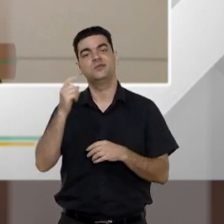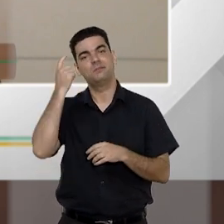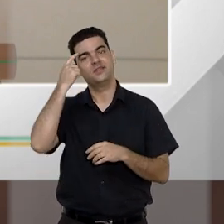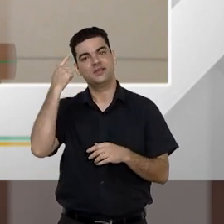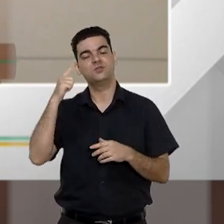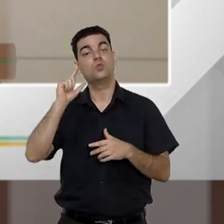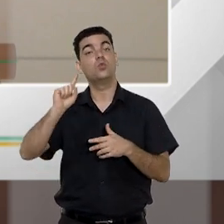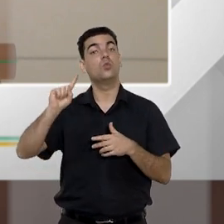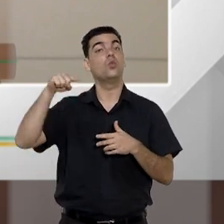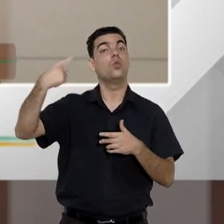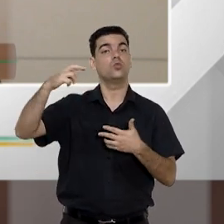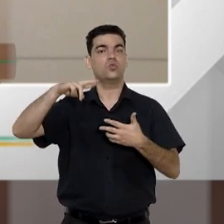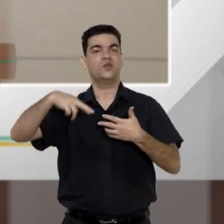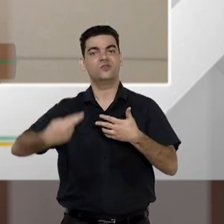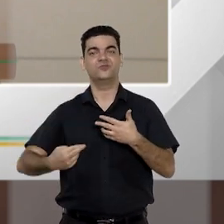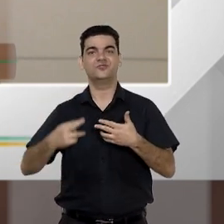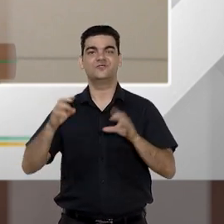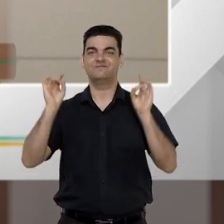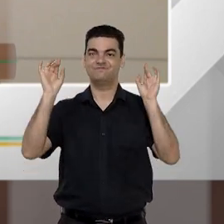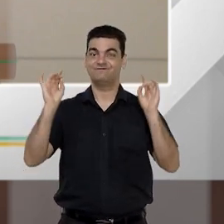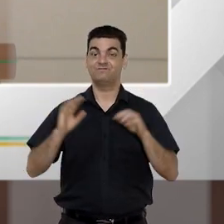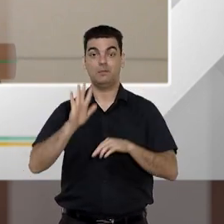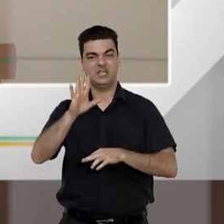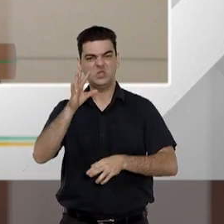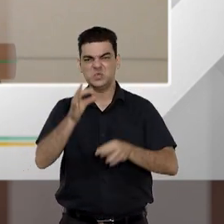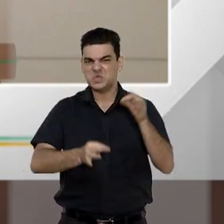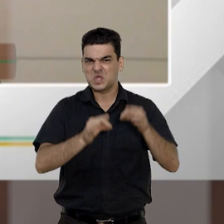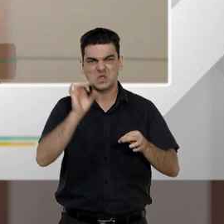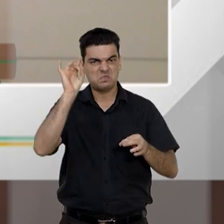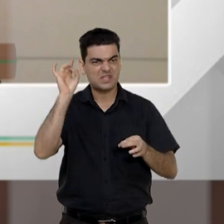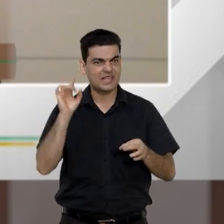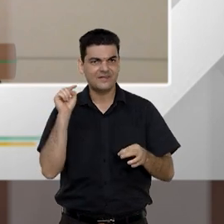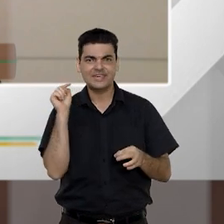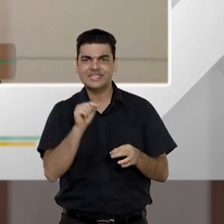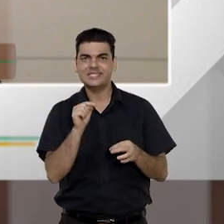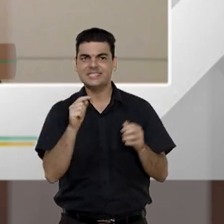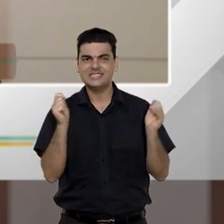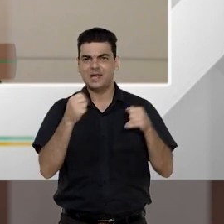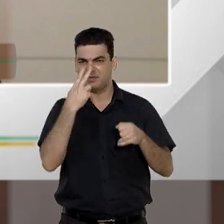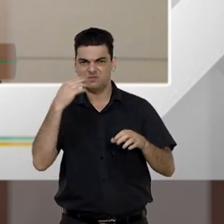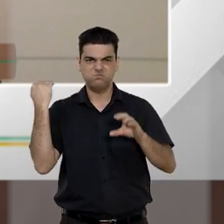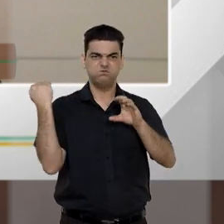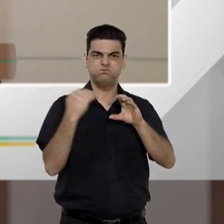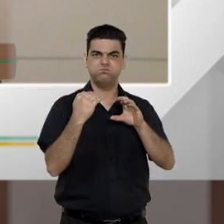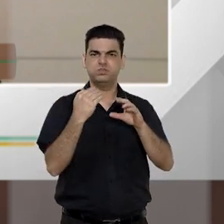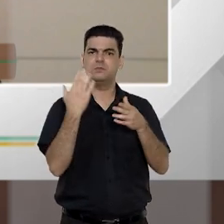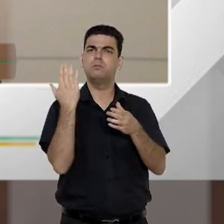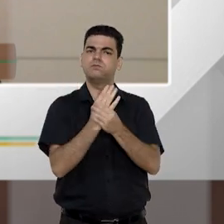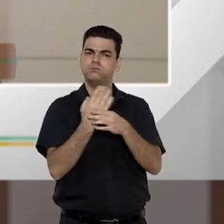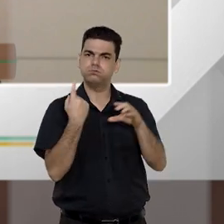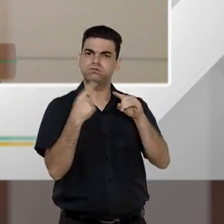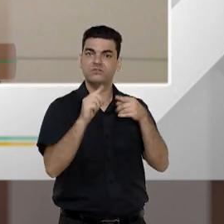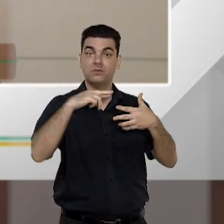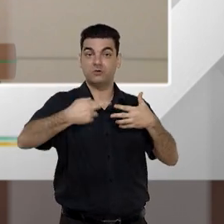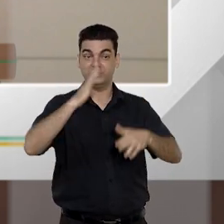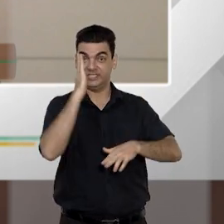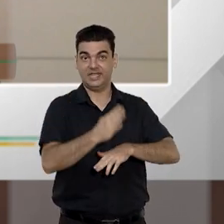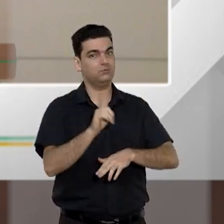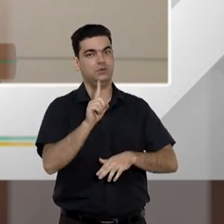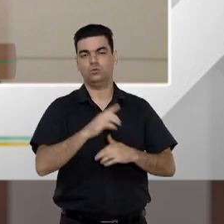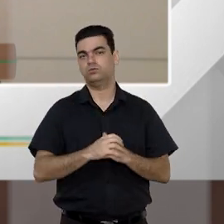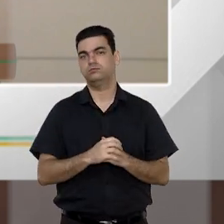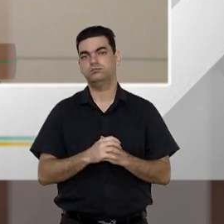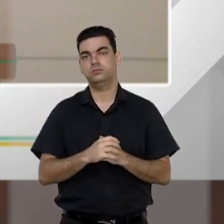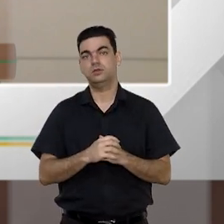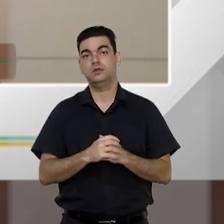sim, seria possível a interposição do recurso extraordinário. Em nenhum juizado especial é possível a